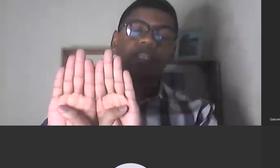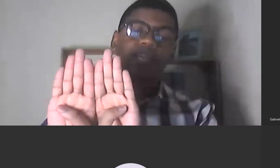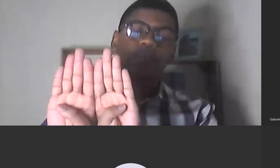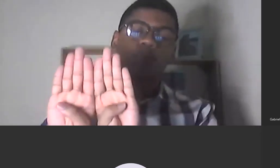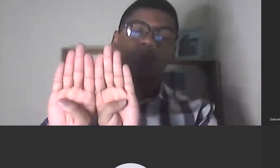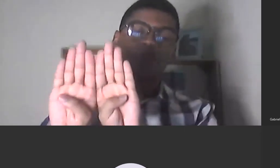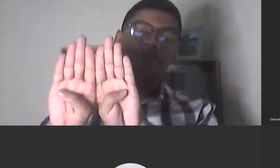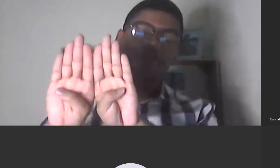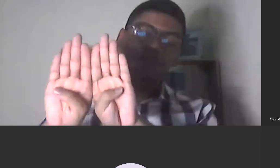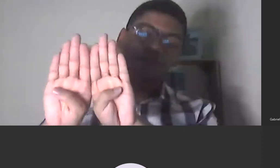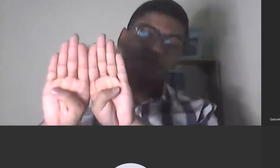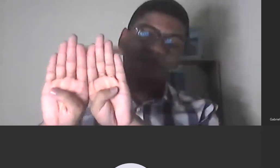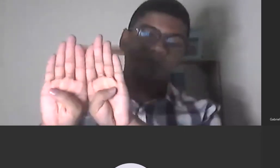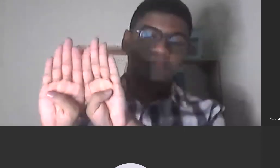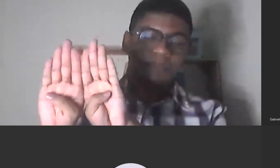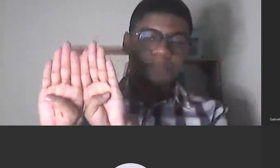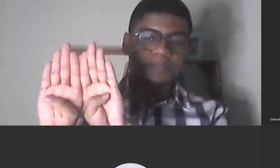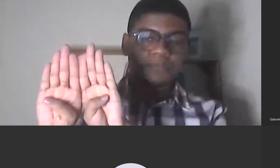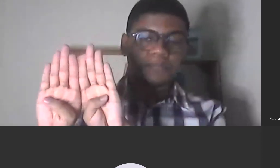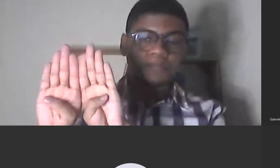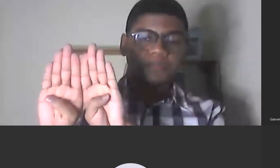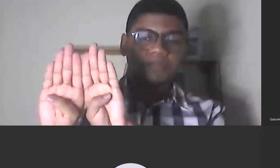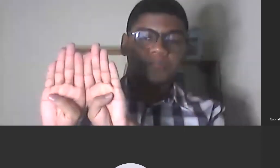dedo indicador.